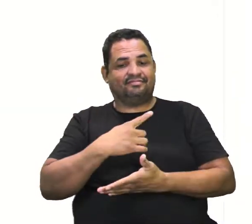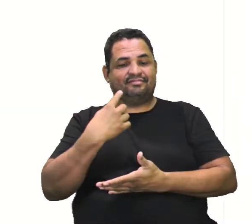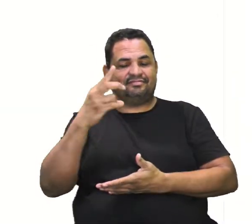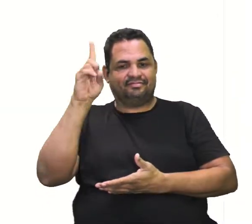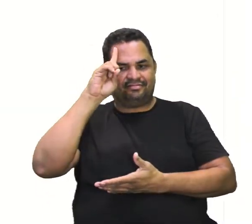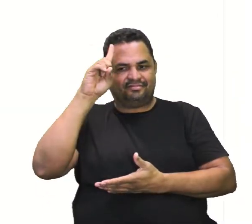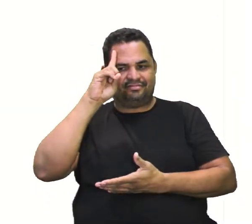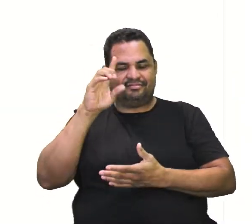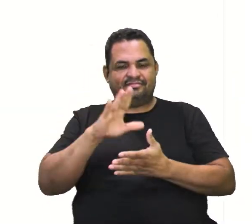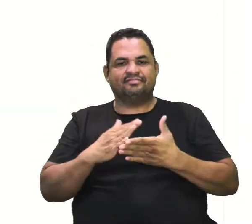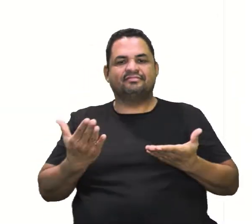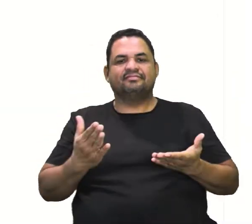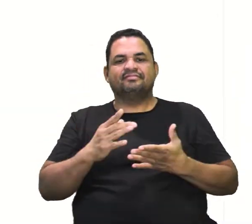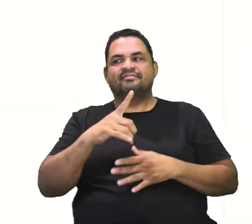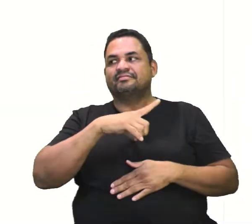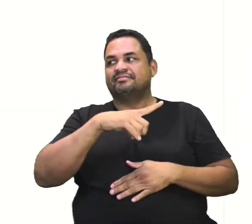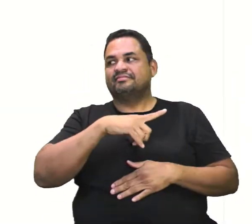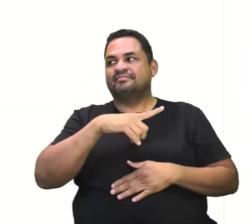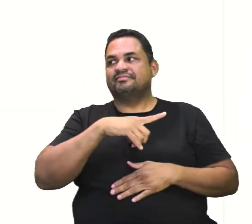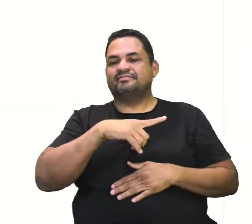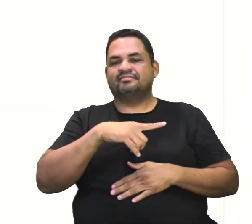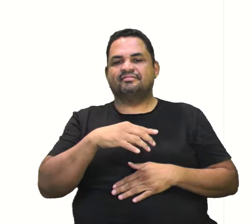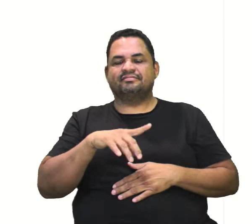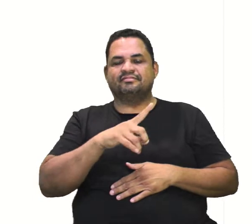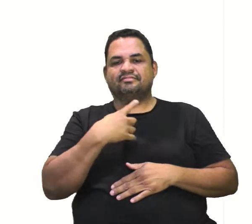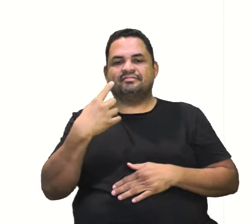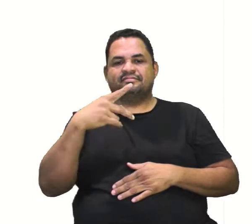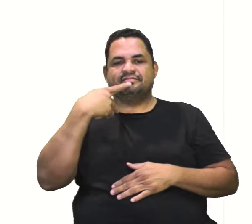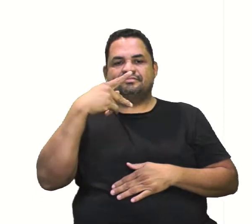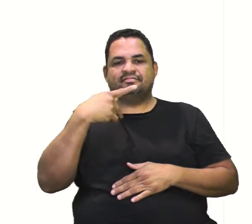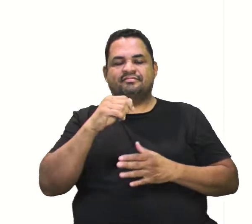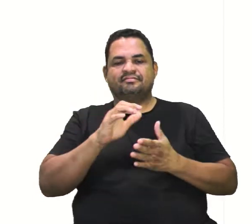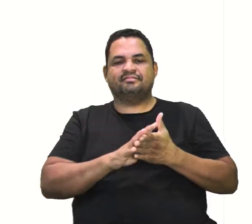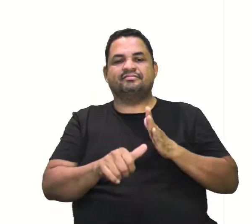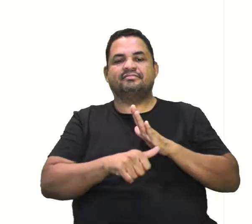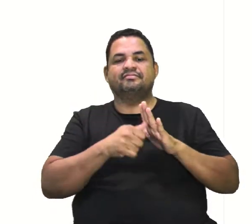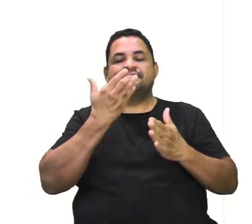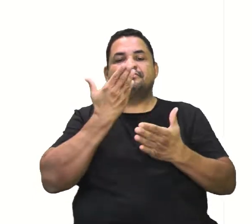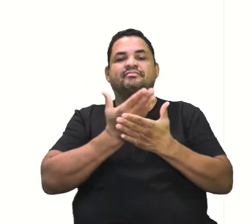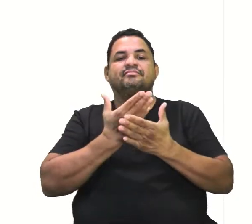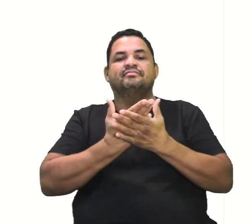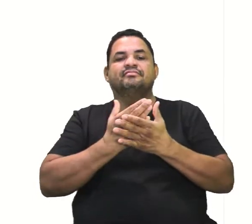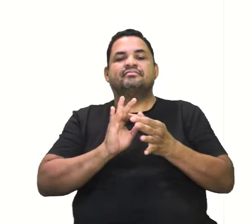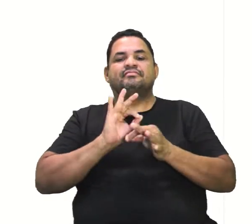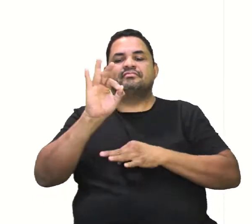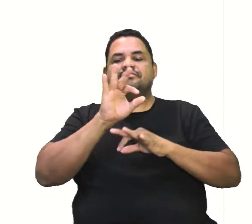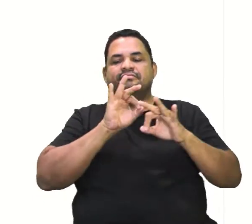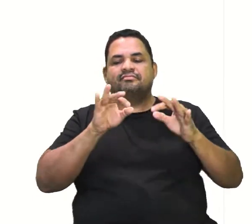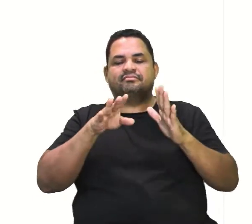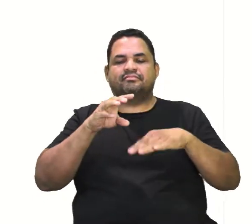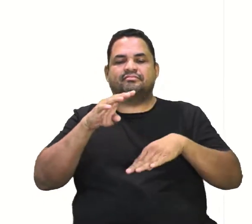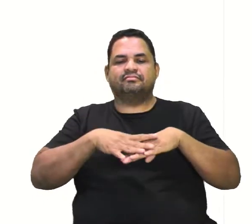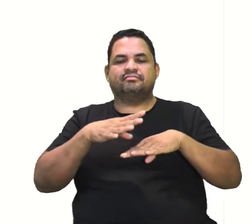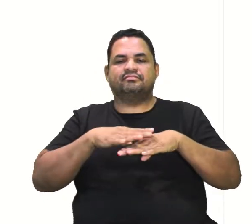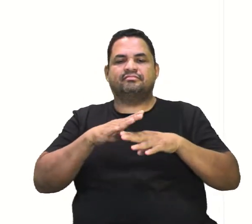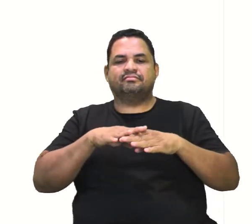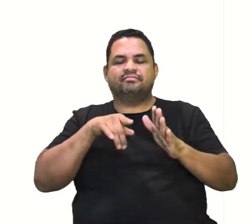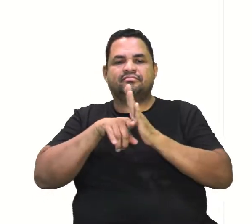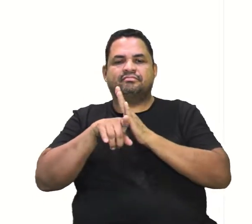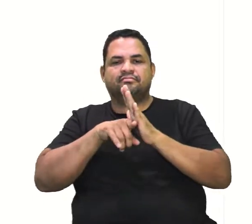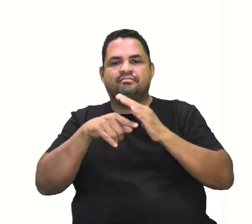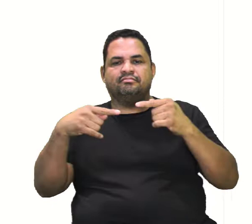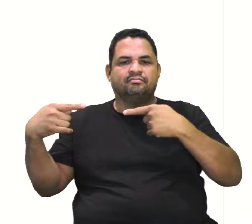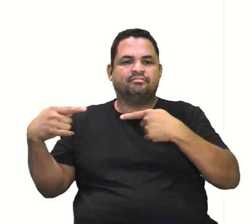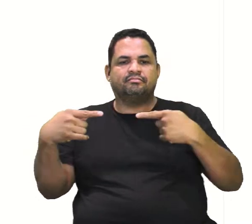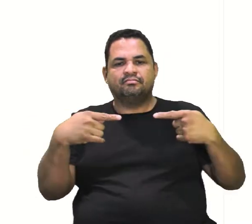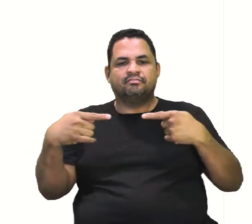cotidiano. Vai lá. Isso, no cotidiano nós temos aqui o que nós já falamos na primeira aula de geometria analítica, que foi uma relação